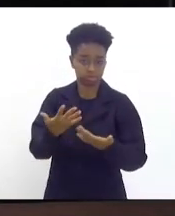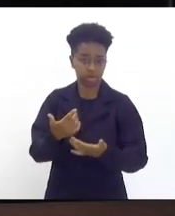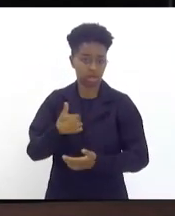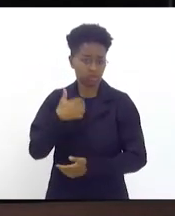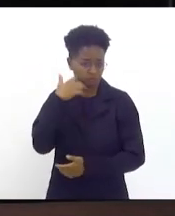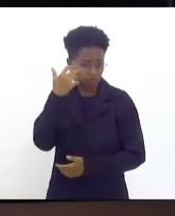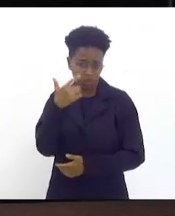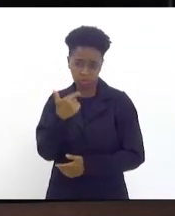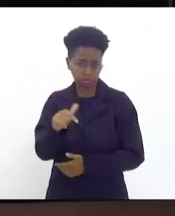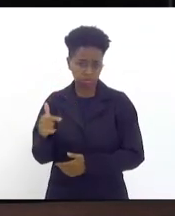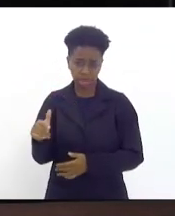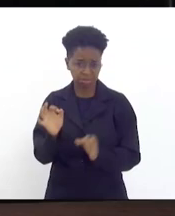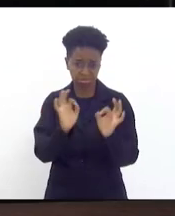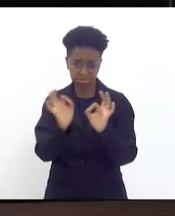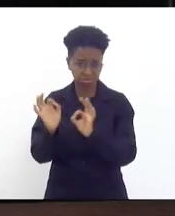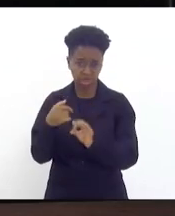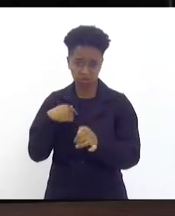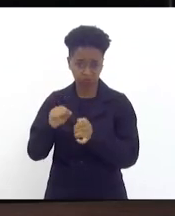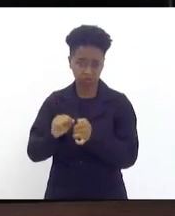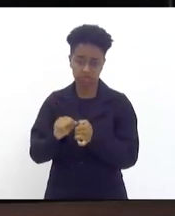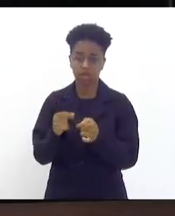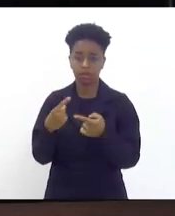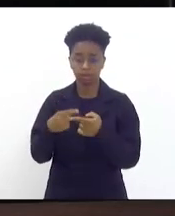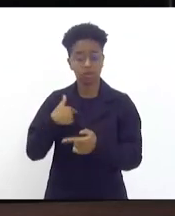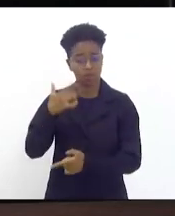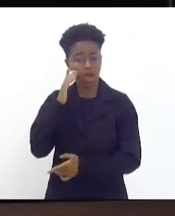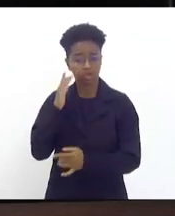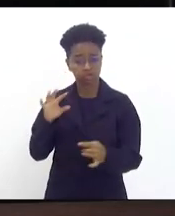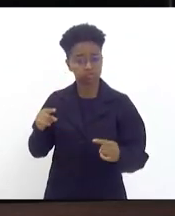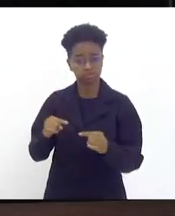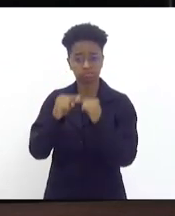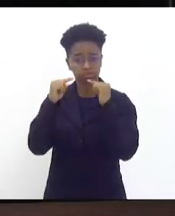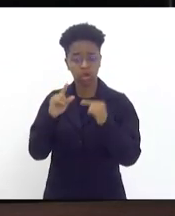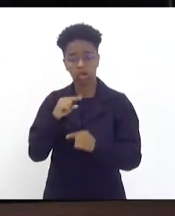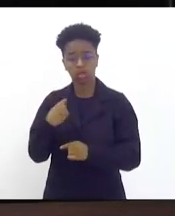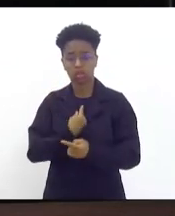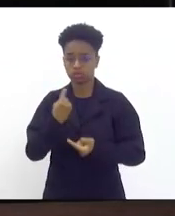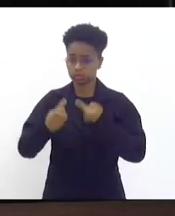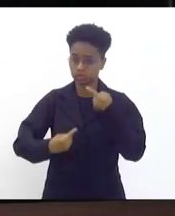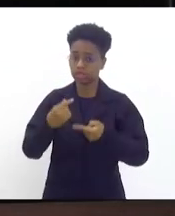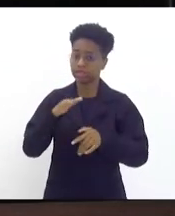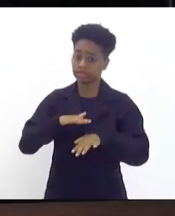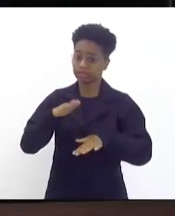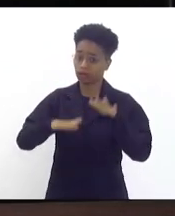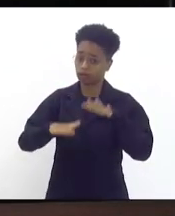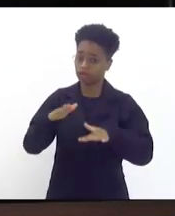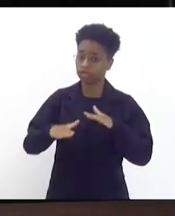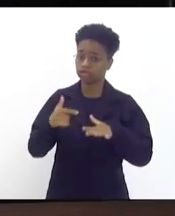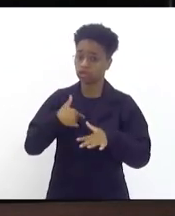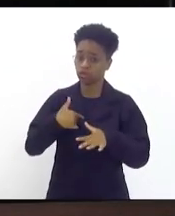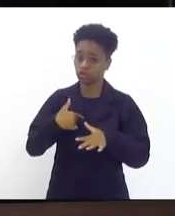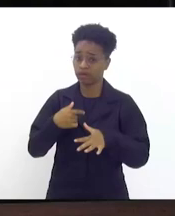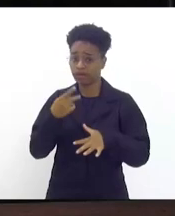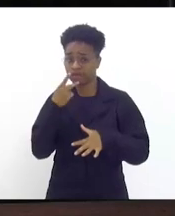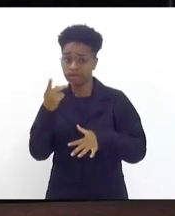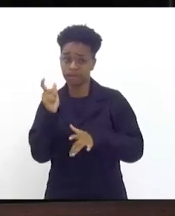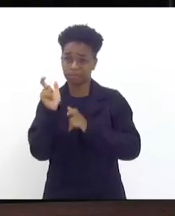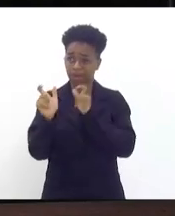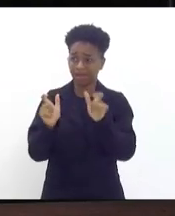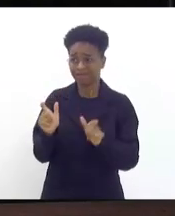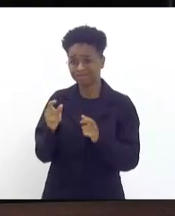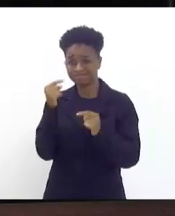não me envergonho nada que fiz eu acho que é parte da nossa discussão Talvez possa ter me excedido em algumas palavras